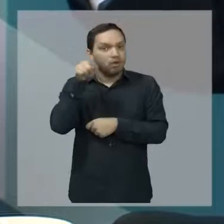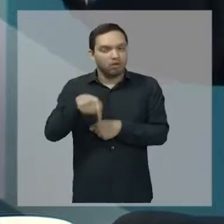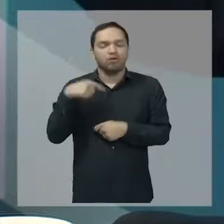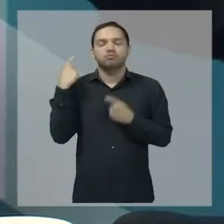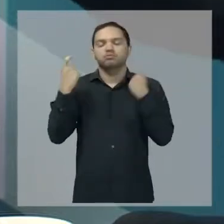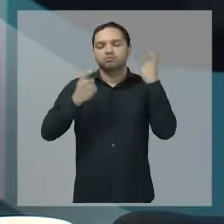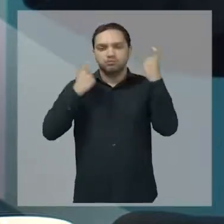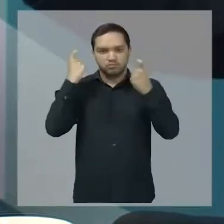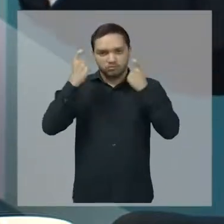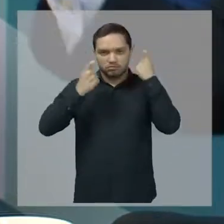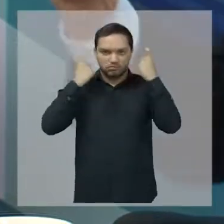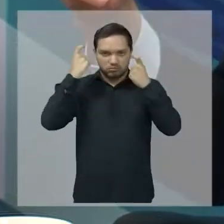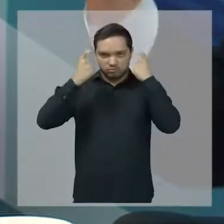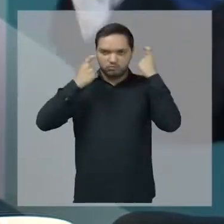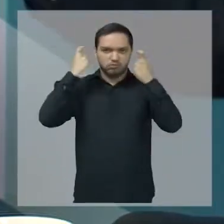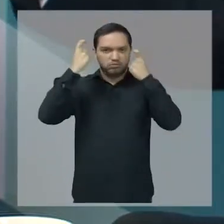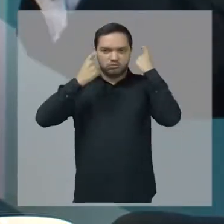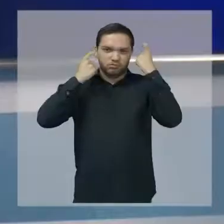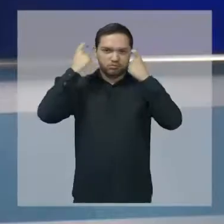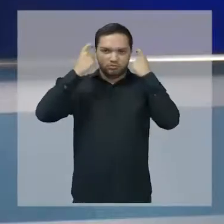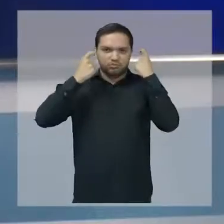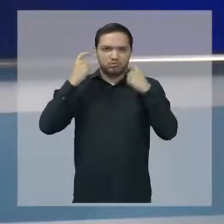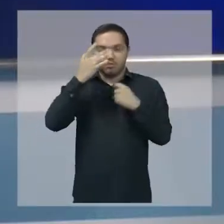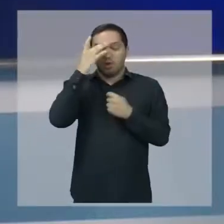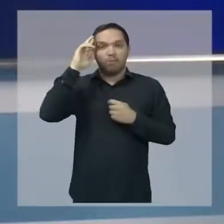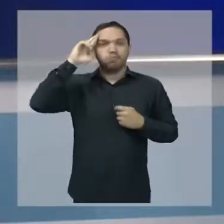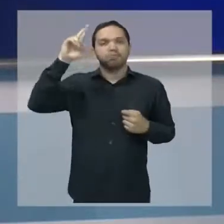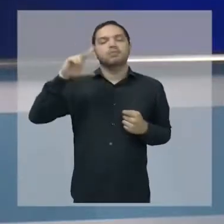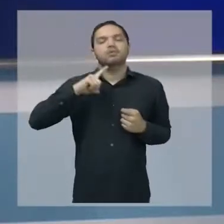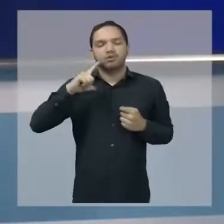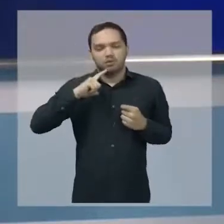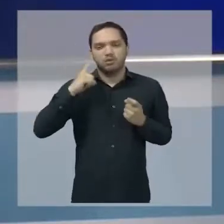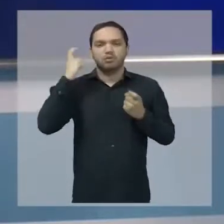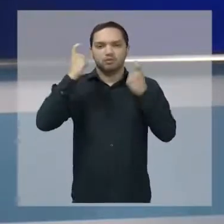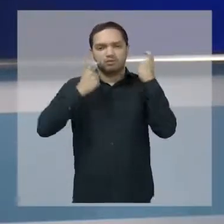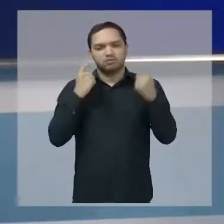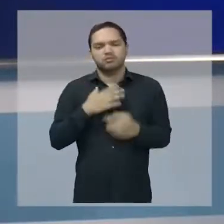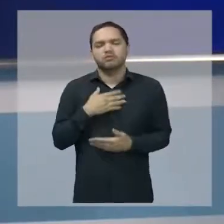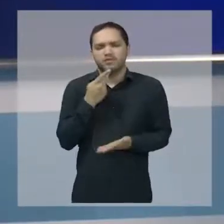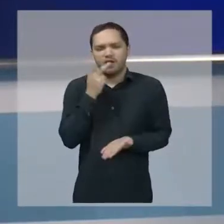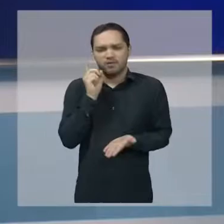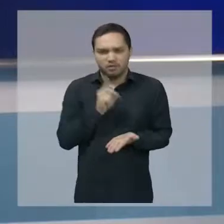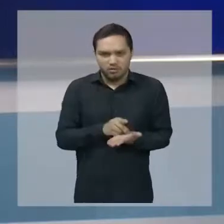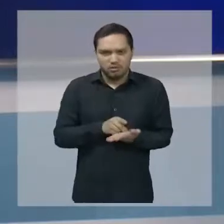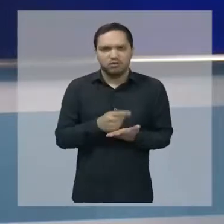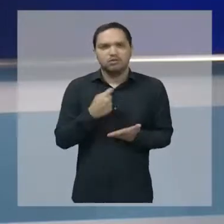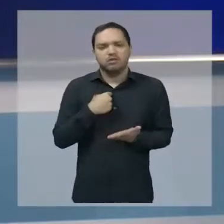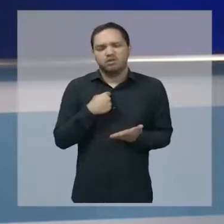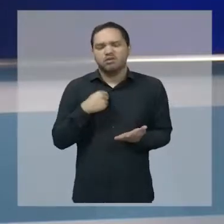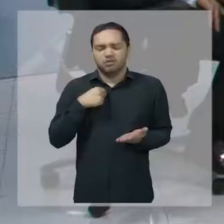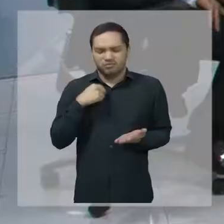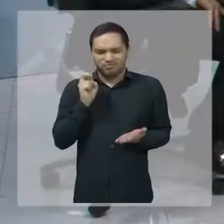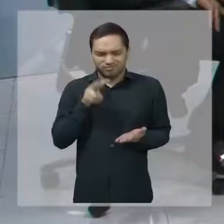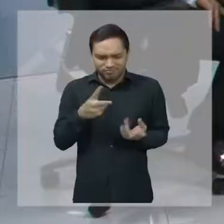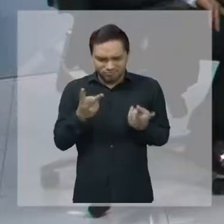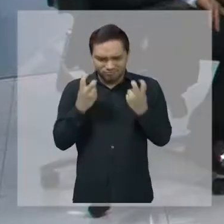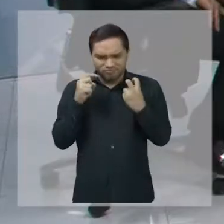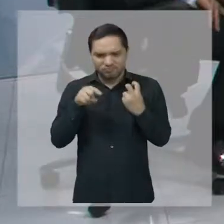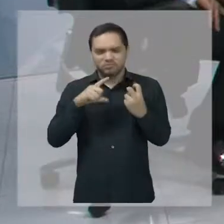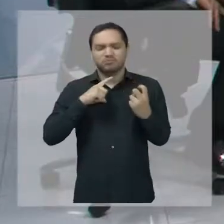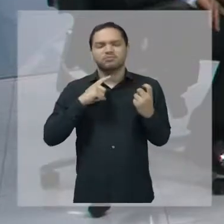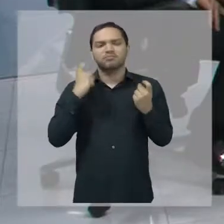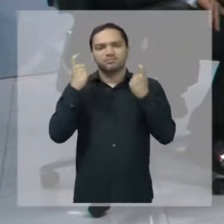sim, é a preocupação dos que estão à frente. sinceramente, eu vejo com